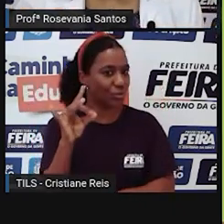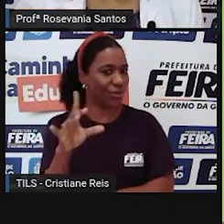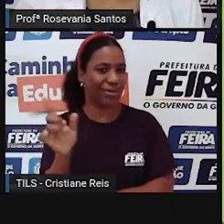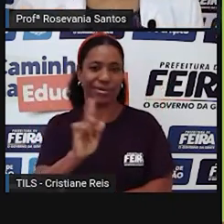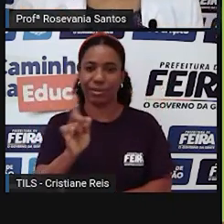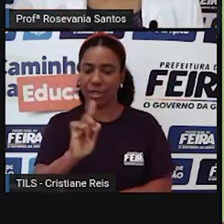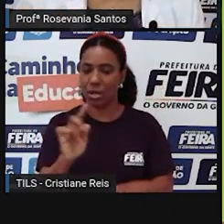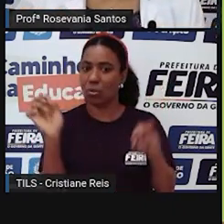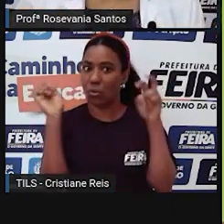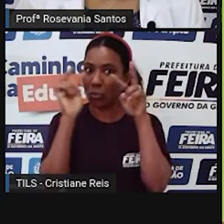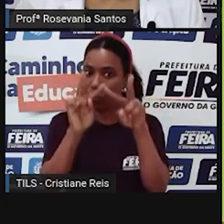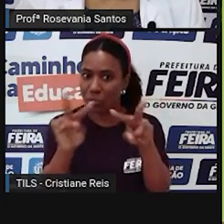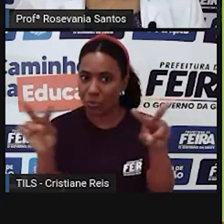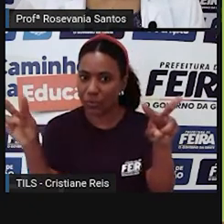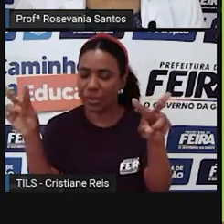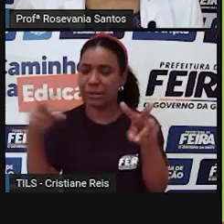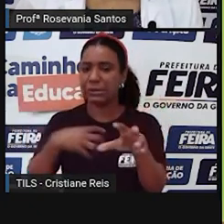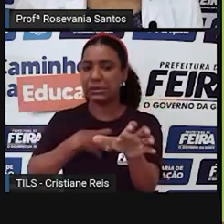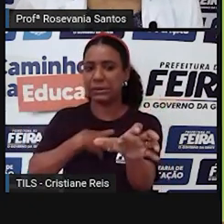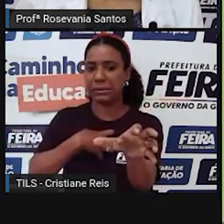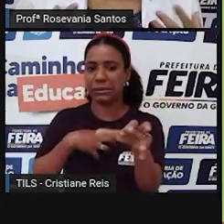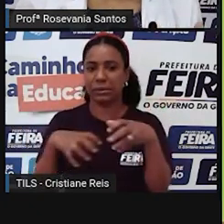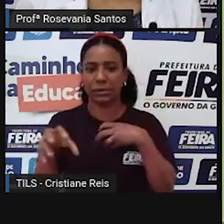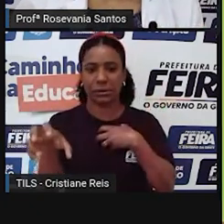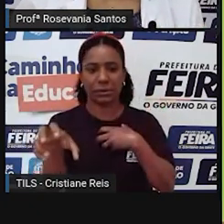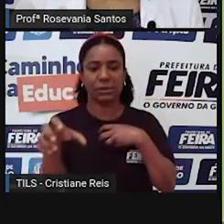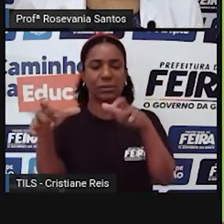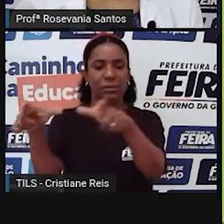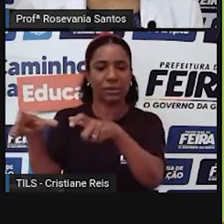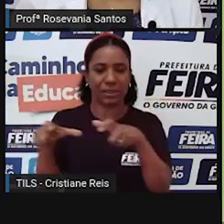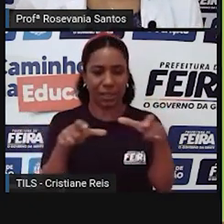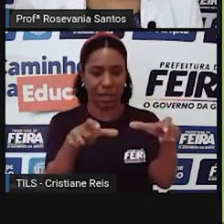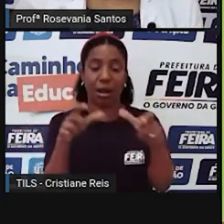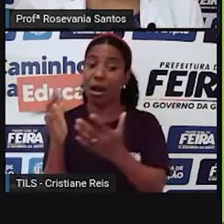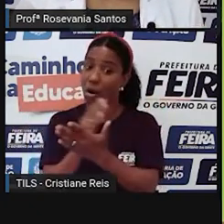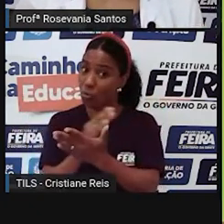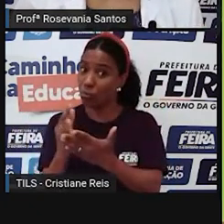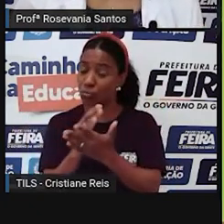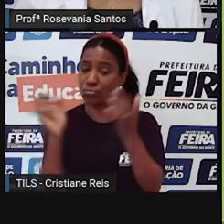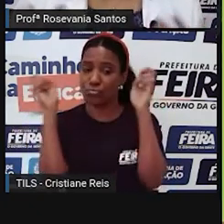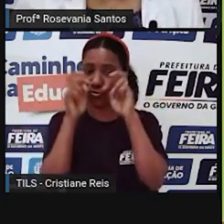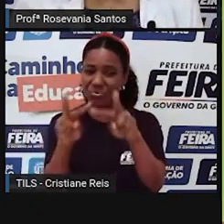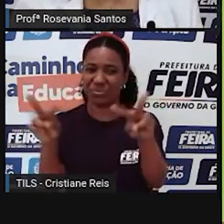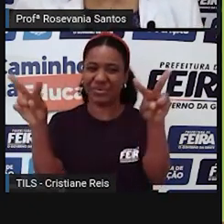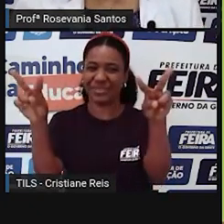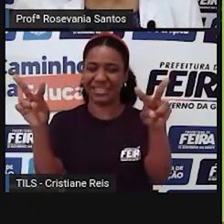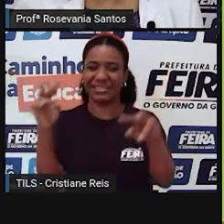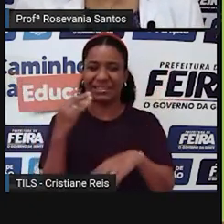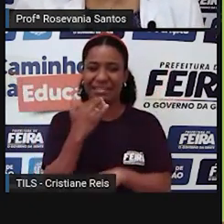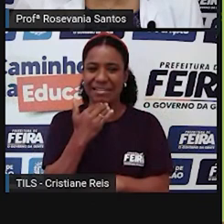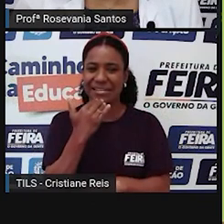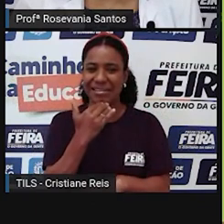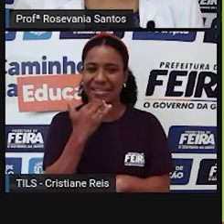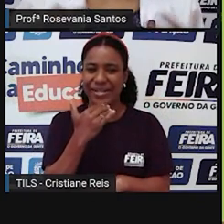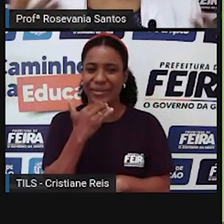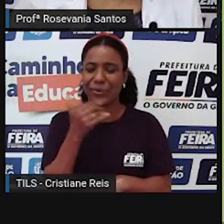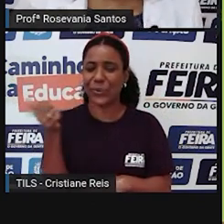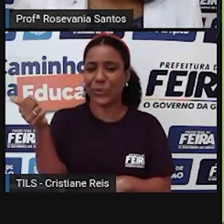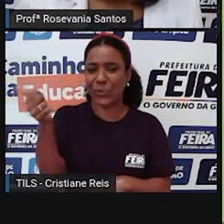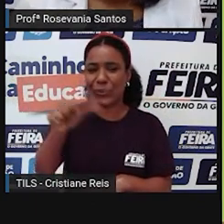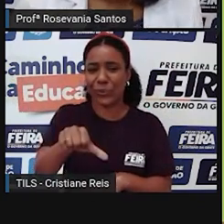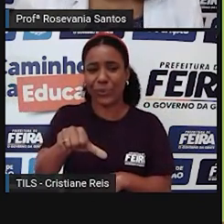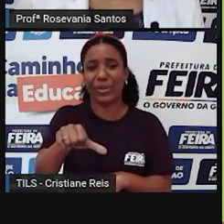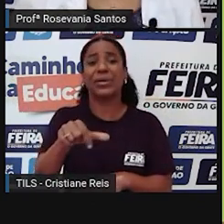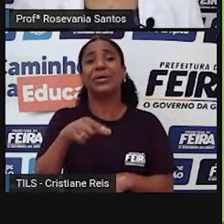na realidade, existem paisagens bastante destruídas, bastante degradadas, porque a paisagem é